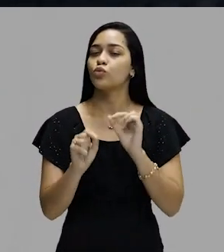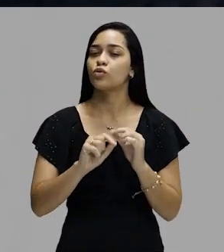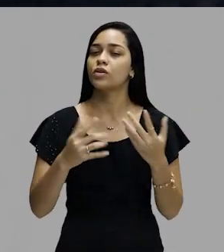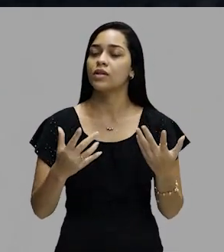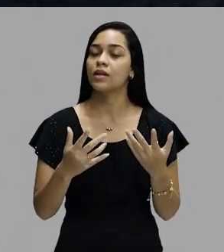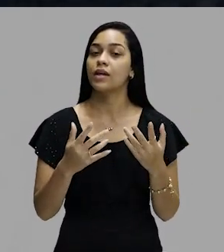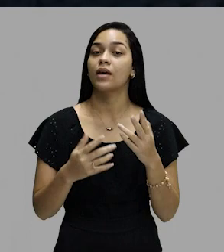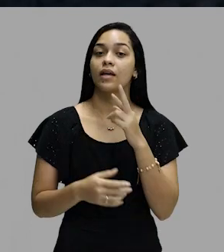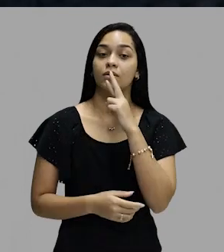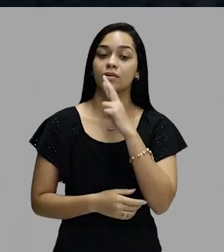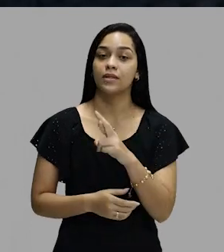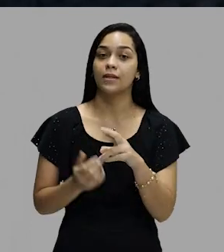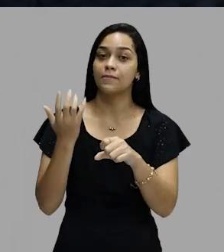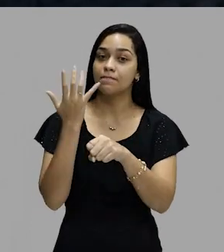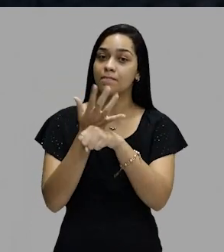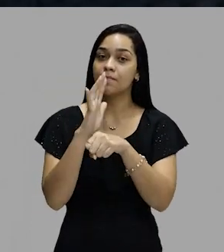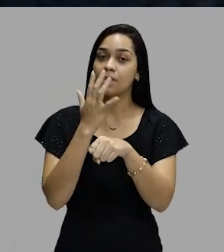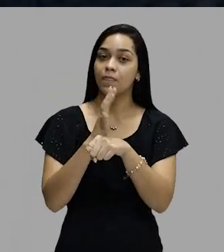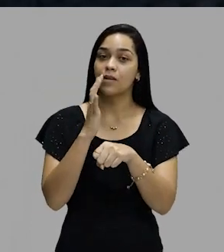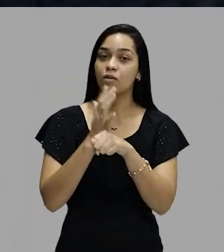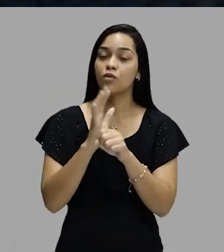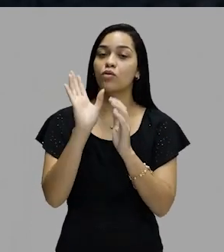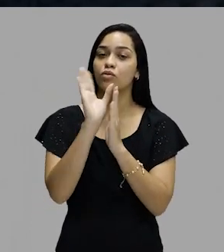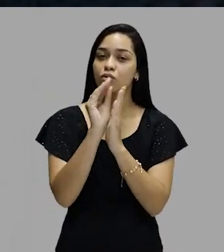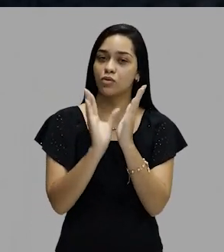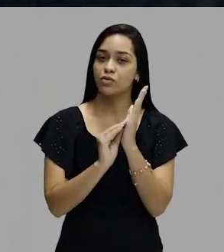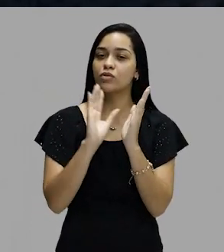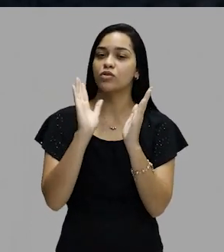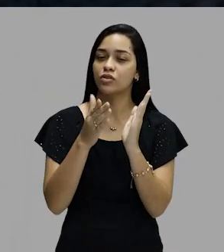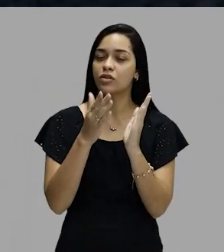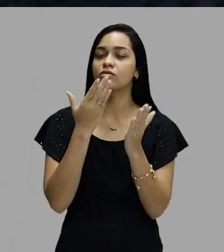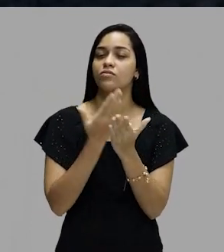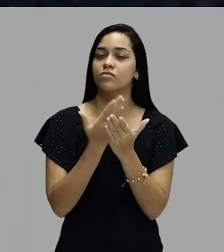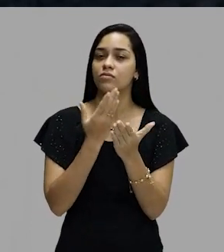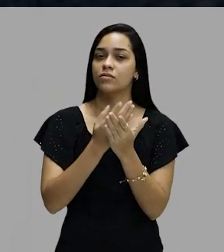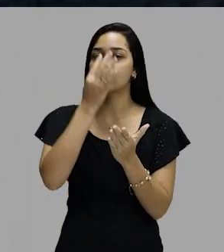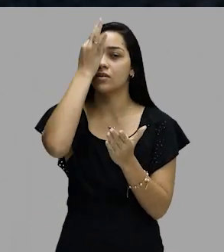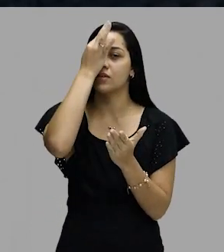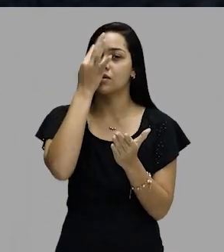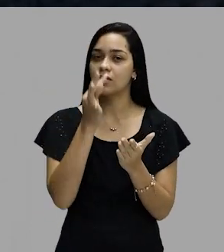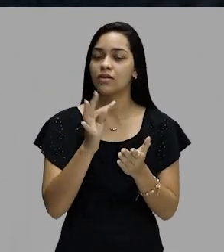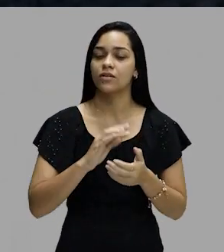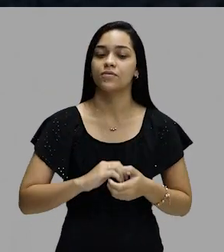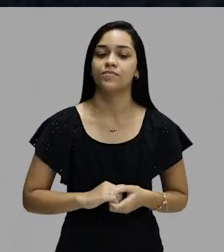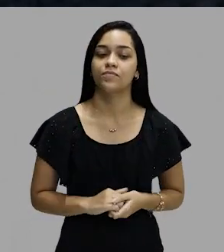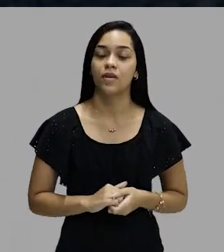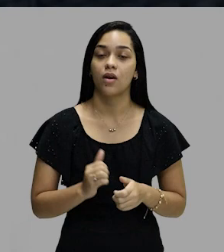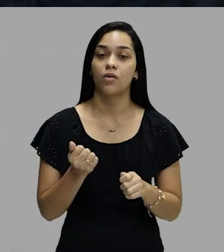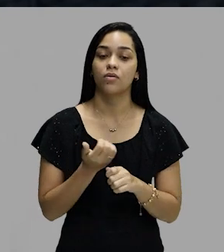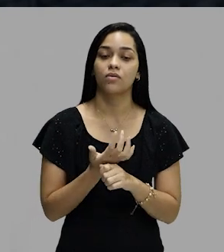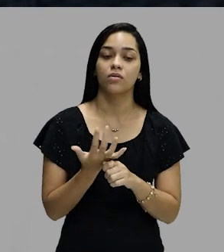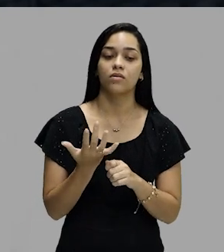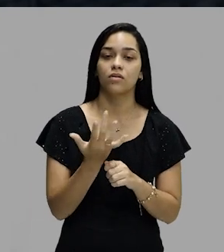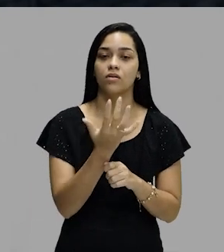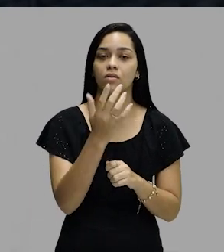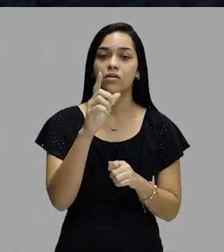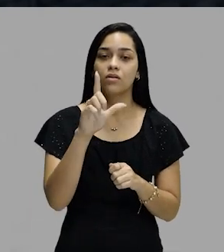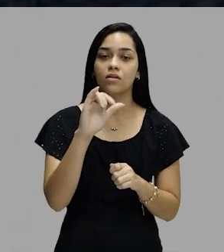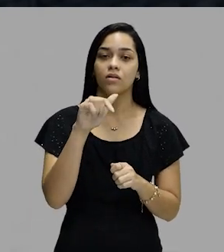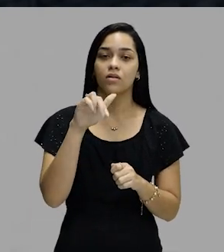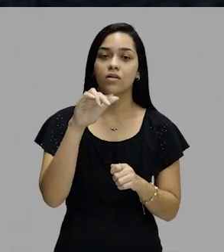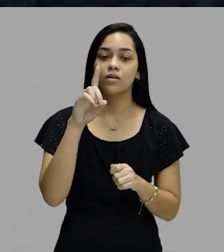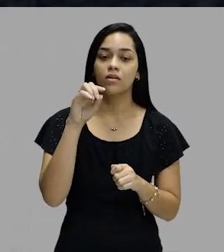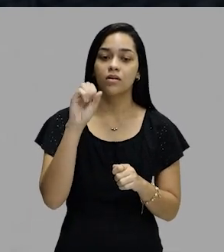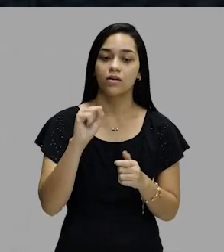responder exercícios sobre o conteúdo que nós já vimos na teoria, que são os gases líquidos, sólidos